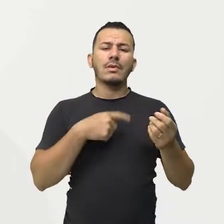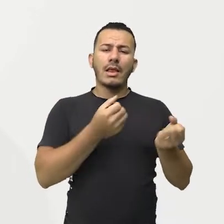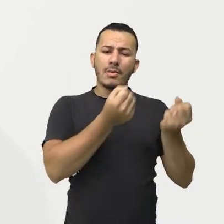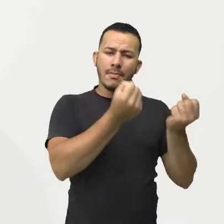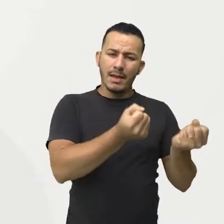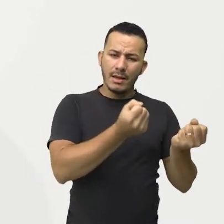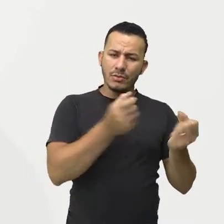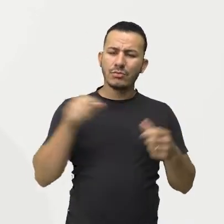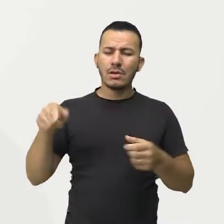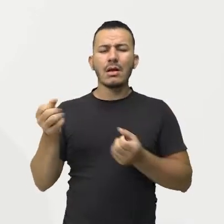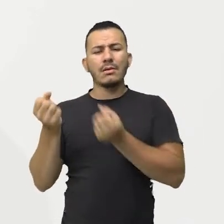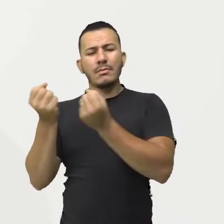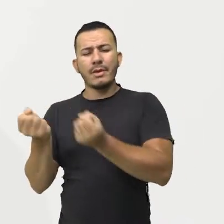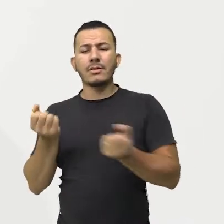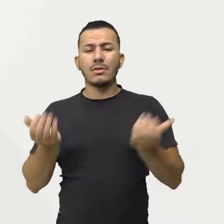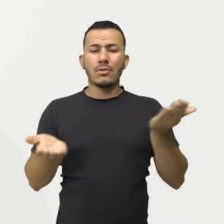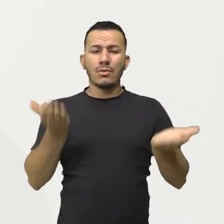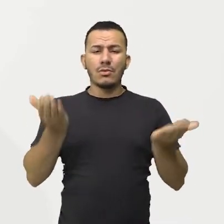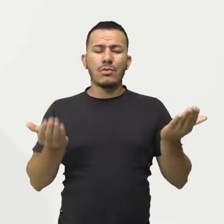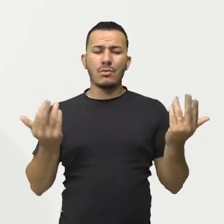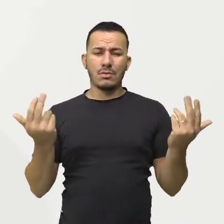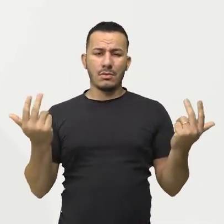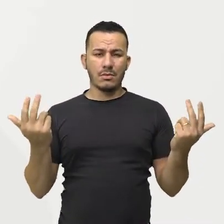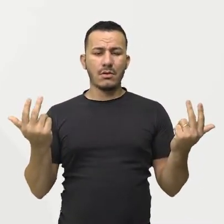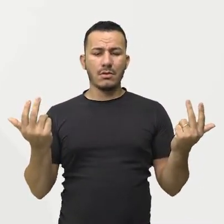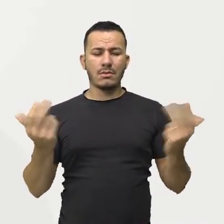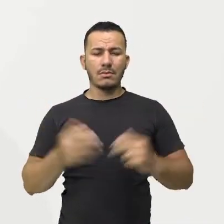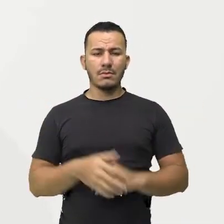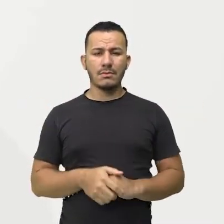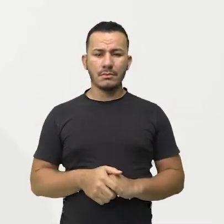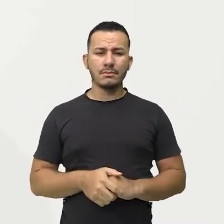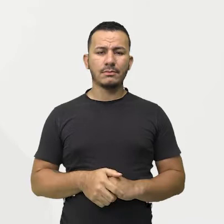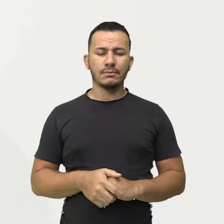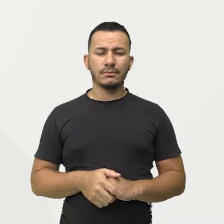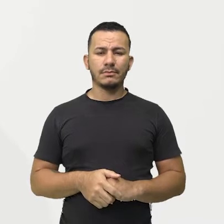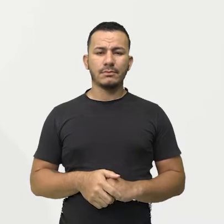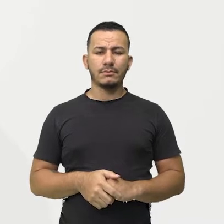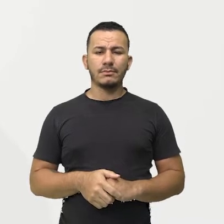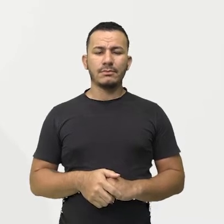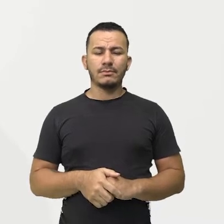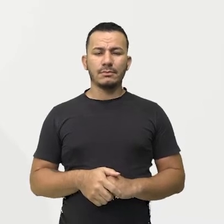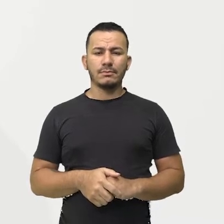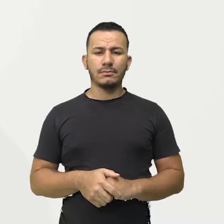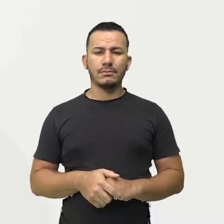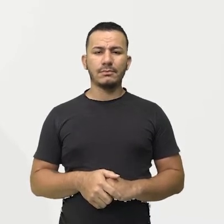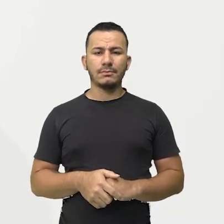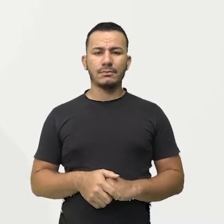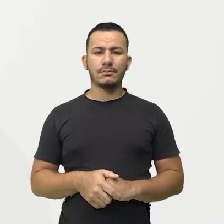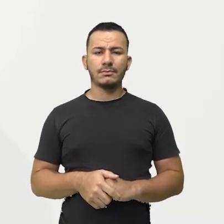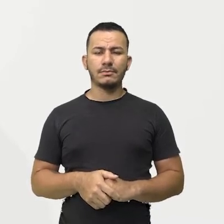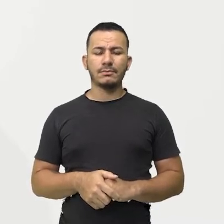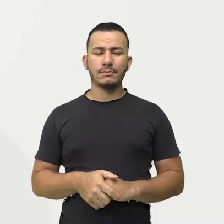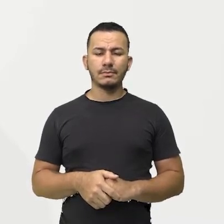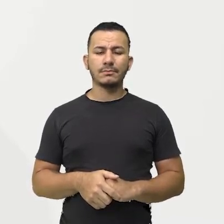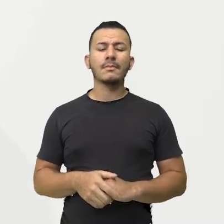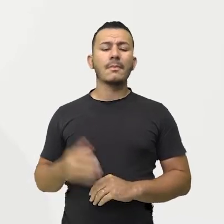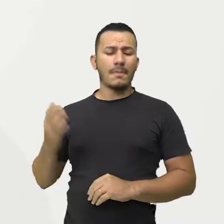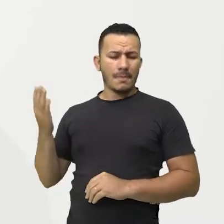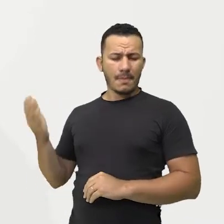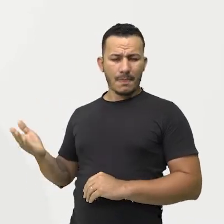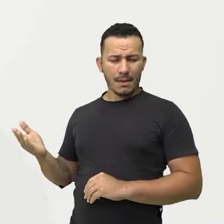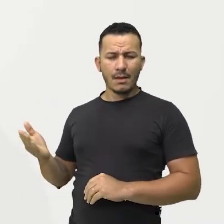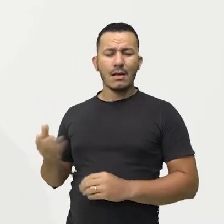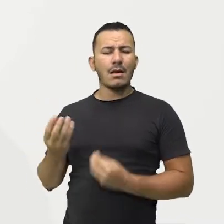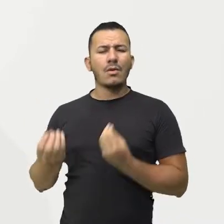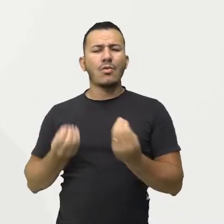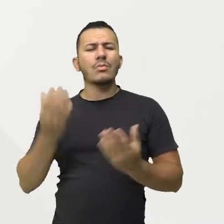tem que ser exatamente o que nós temos de um lado, ó, tem que ser exatamente igual ao que nós temos do outro. E aí,